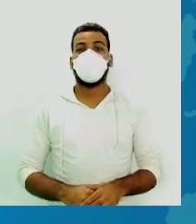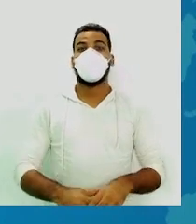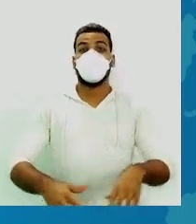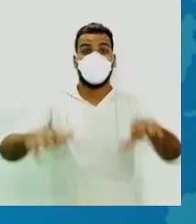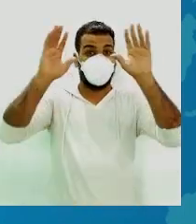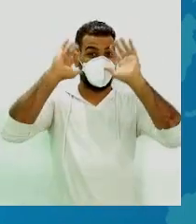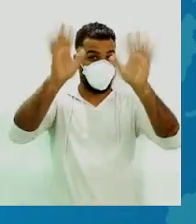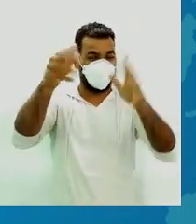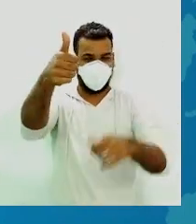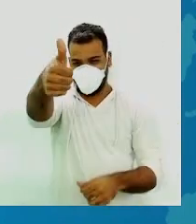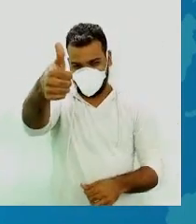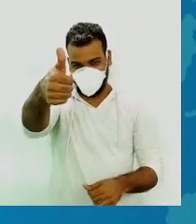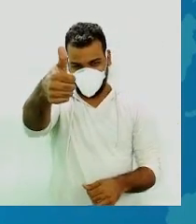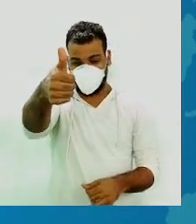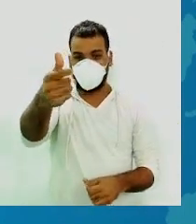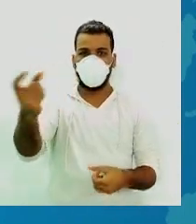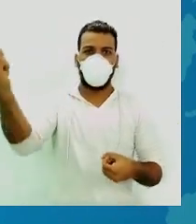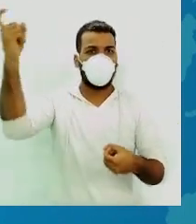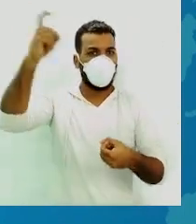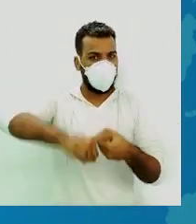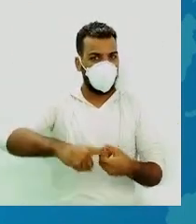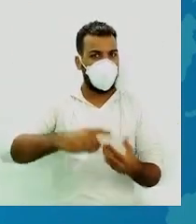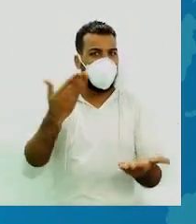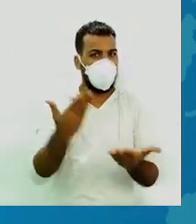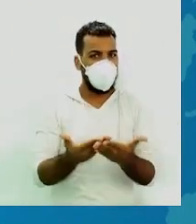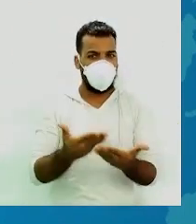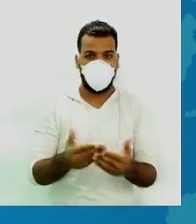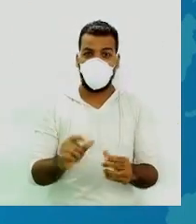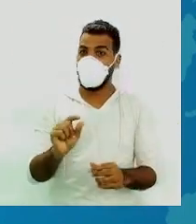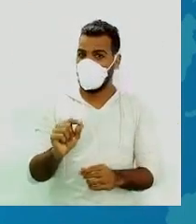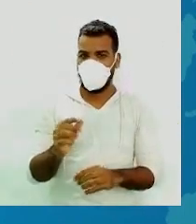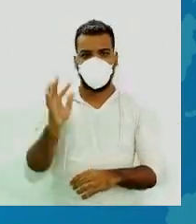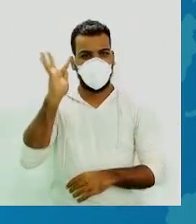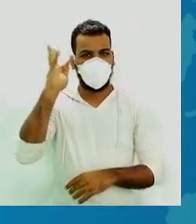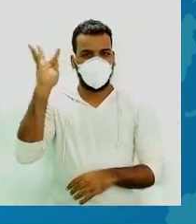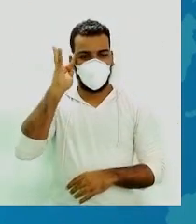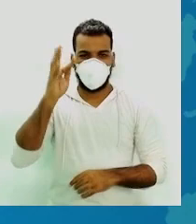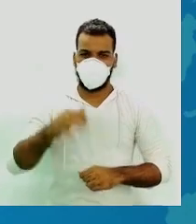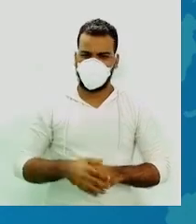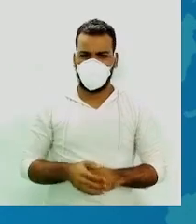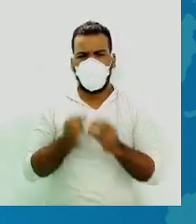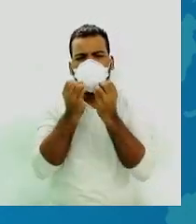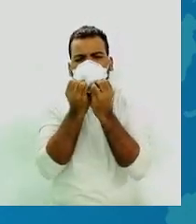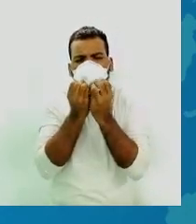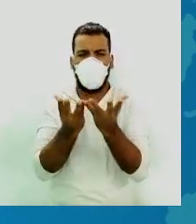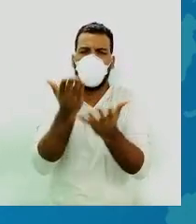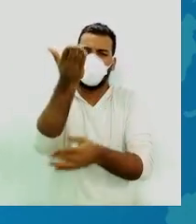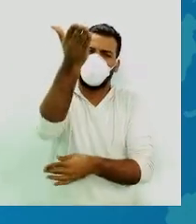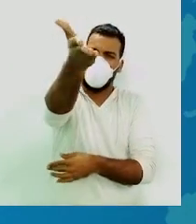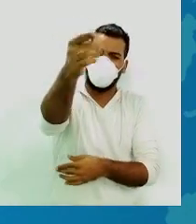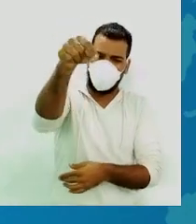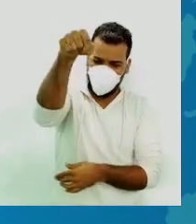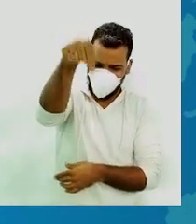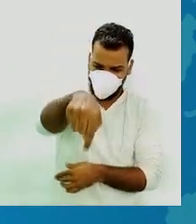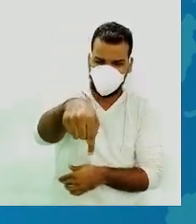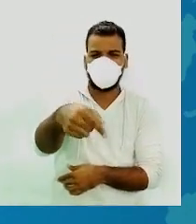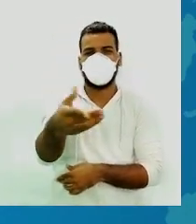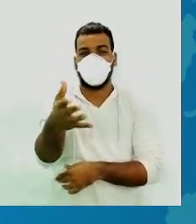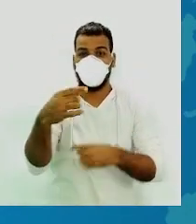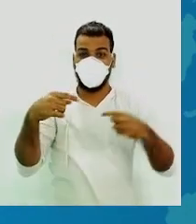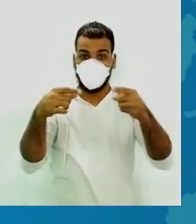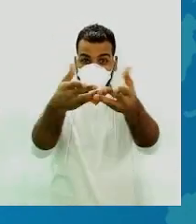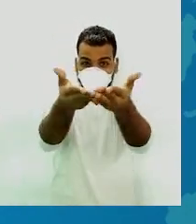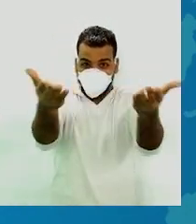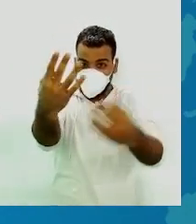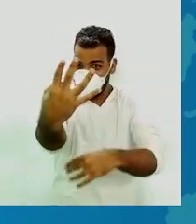meus amigos, tudo bem? Estamos de volta para mais uma aula de filosofia. Que bom ter você aí desse lado, eu